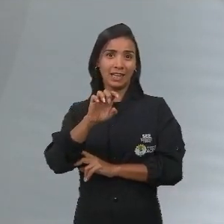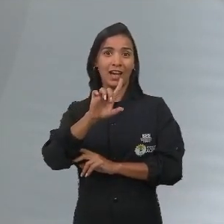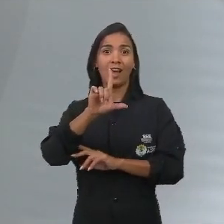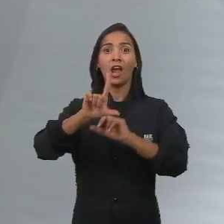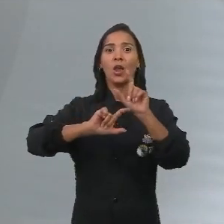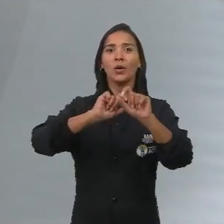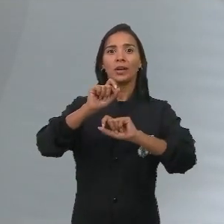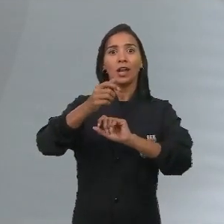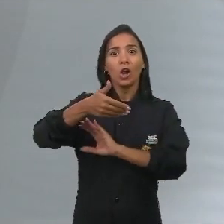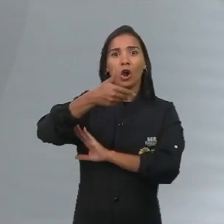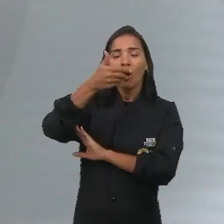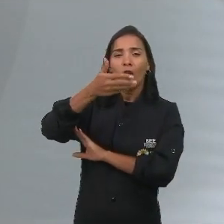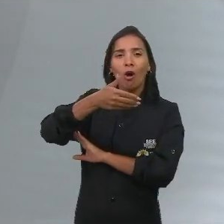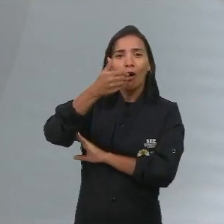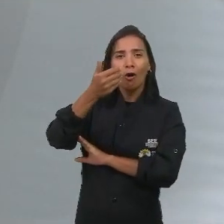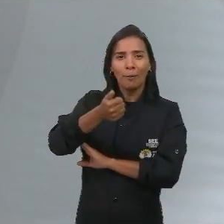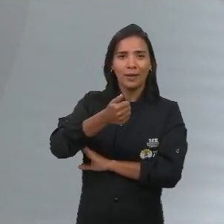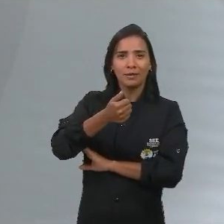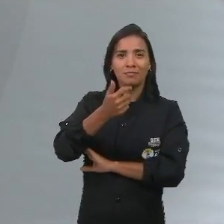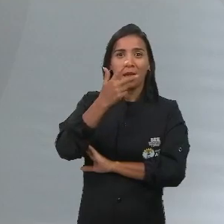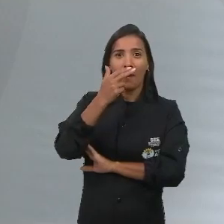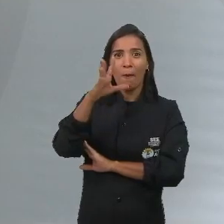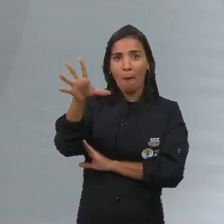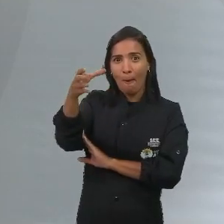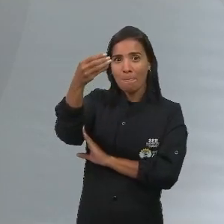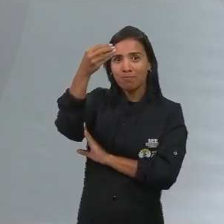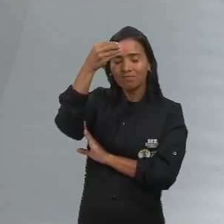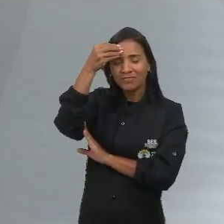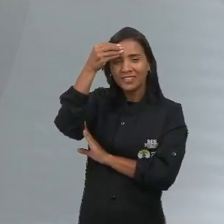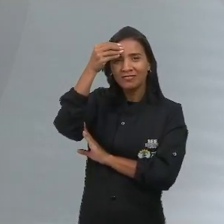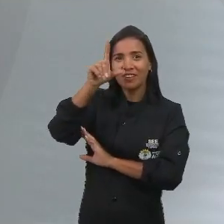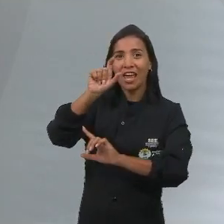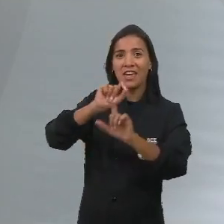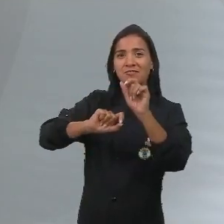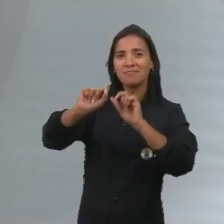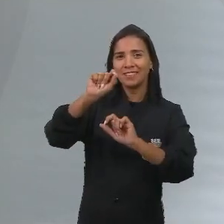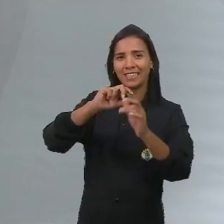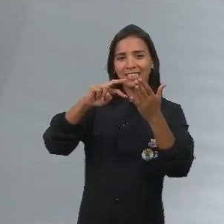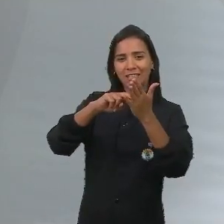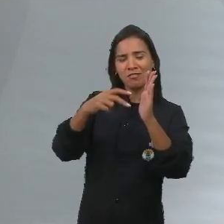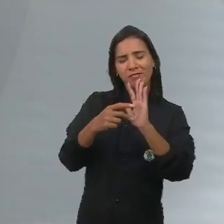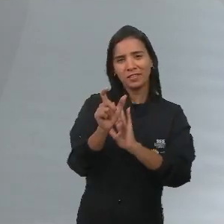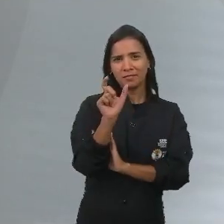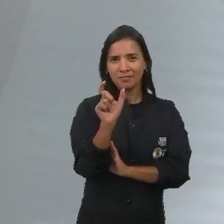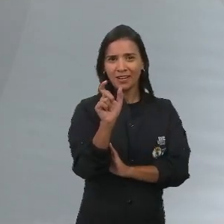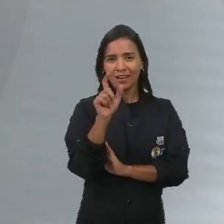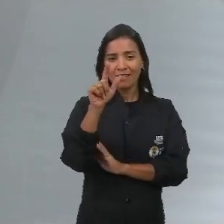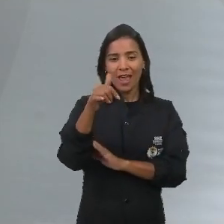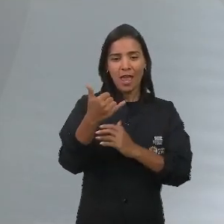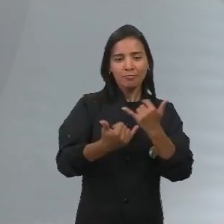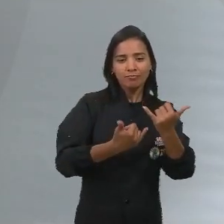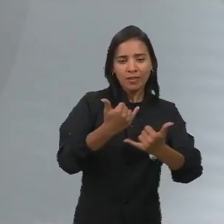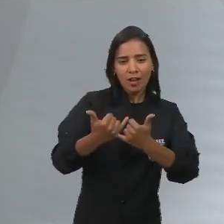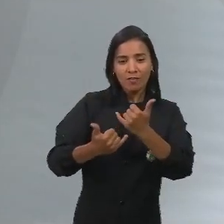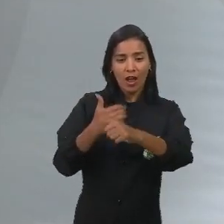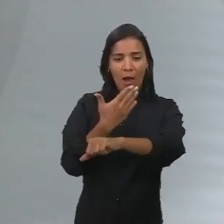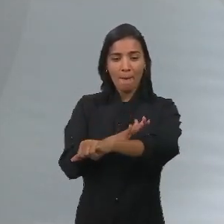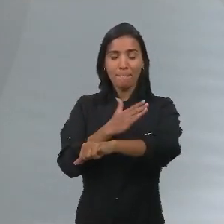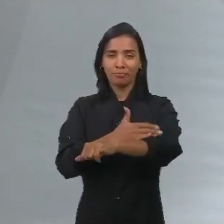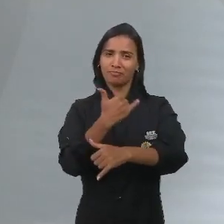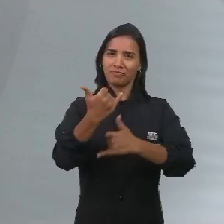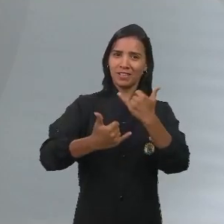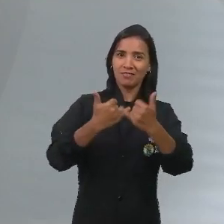com arroz e feijão essa palavra ludicidade é essa forma dinâmica de aprendizado o nosso